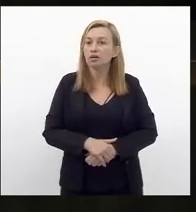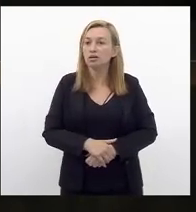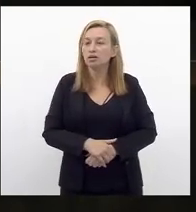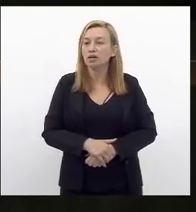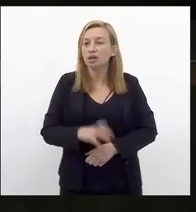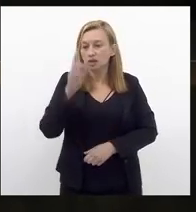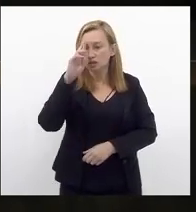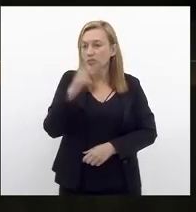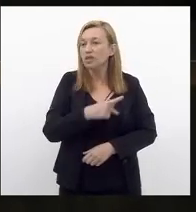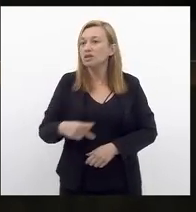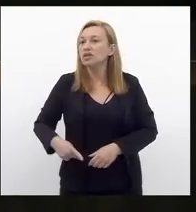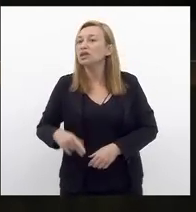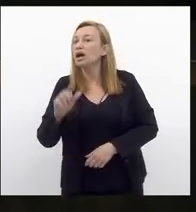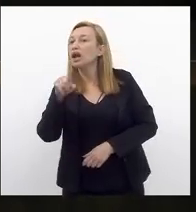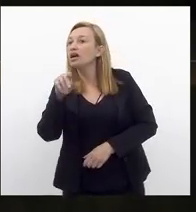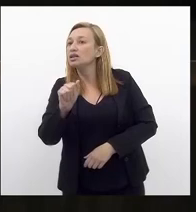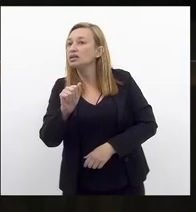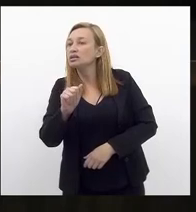Chalana